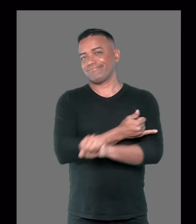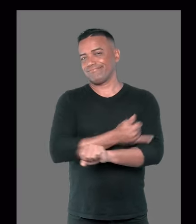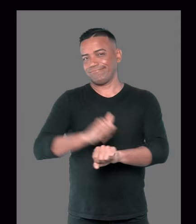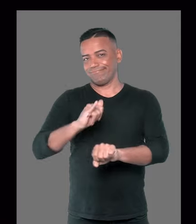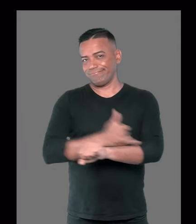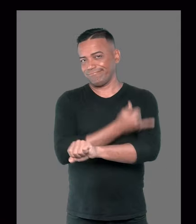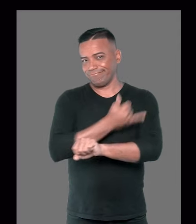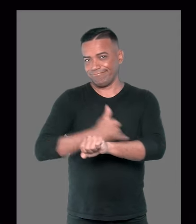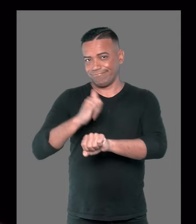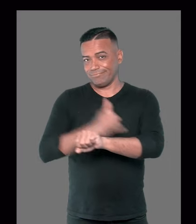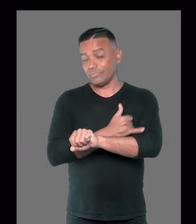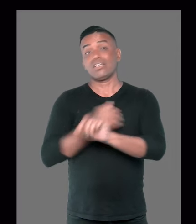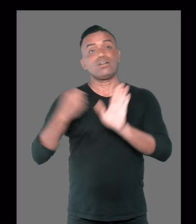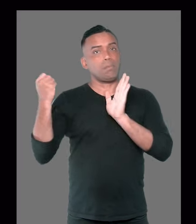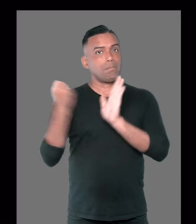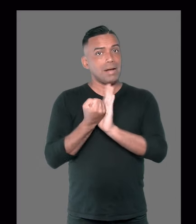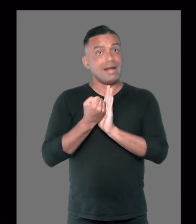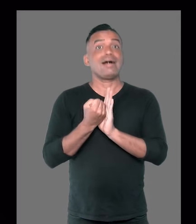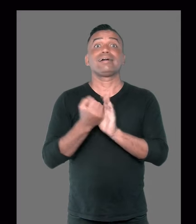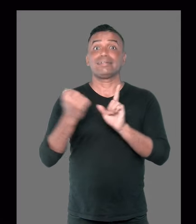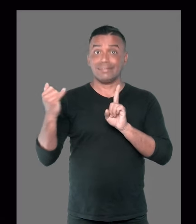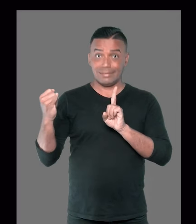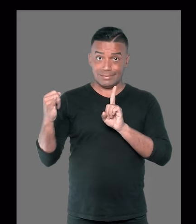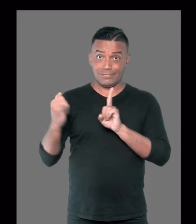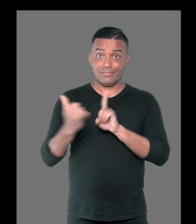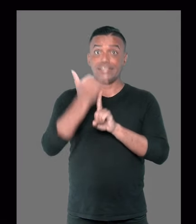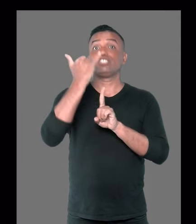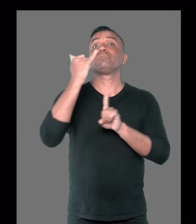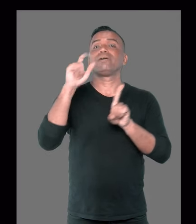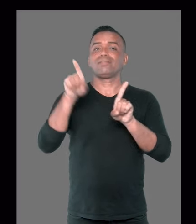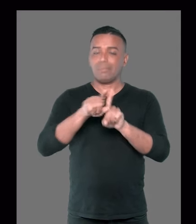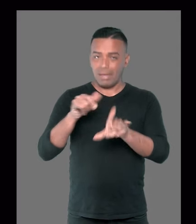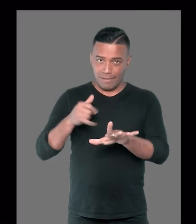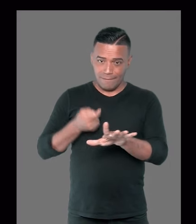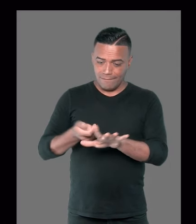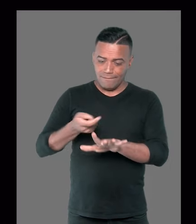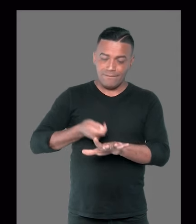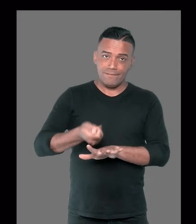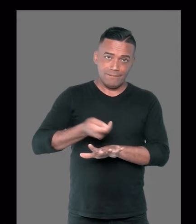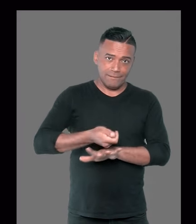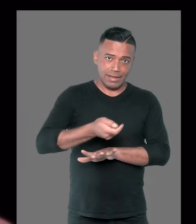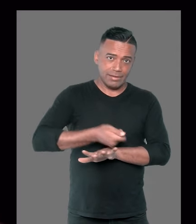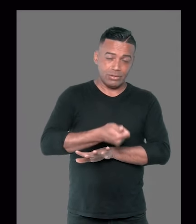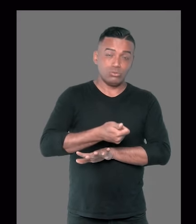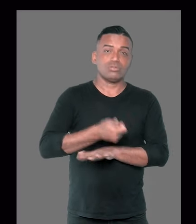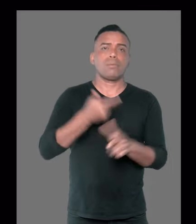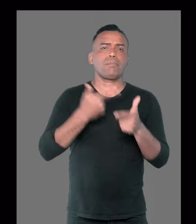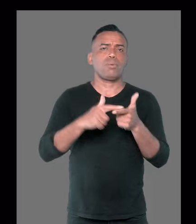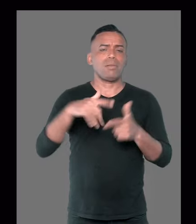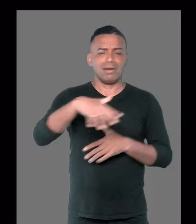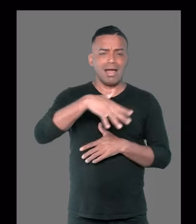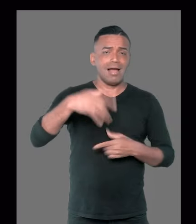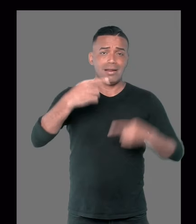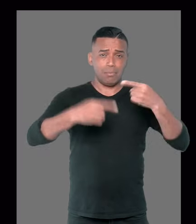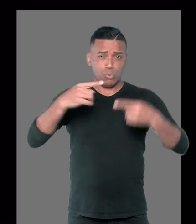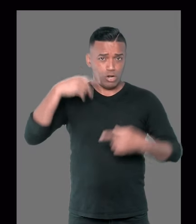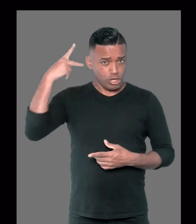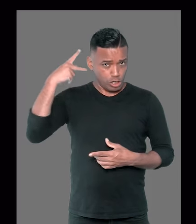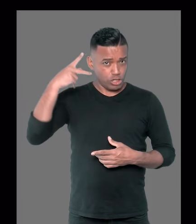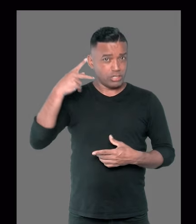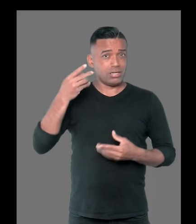marcas são vítimas de de fake News também o o problema do do do da fake News na política e a gente